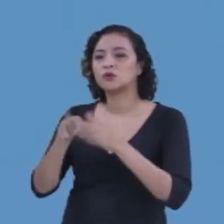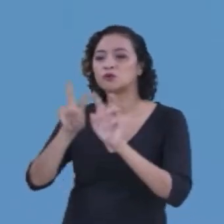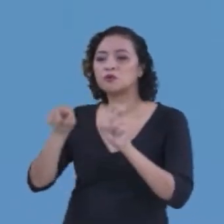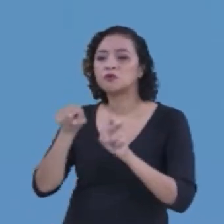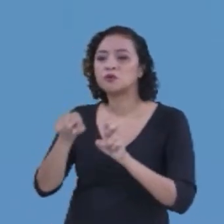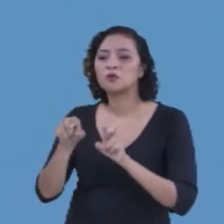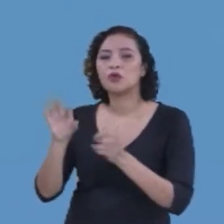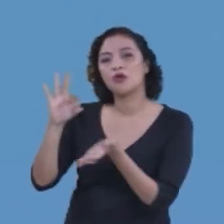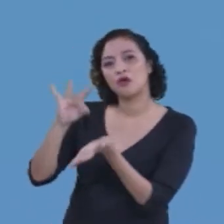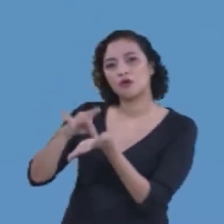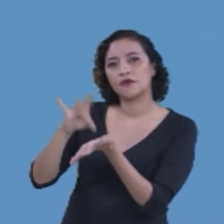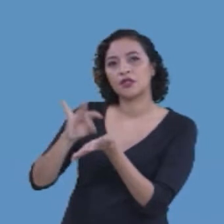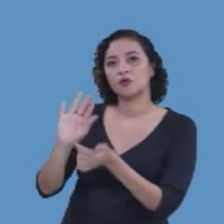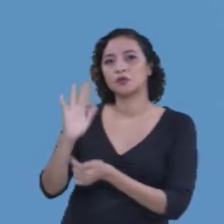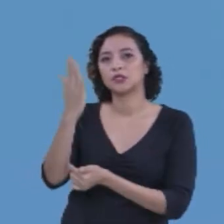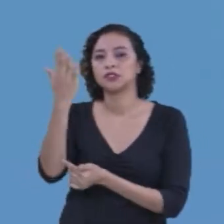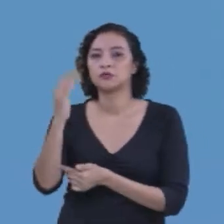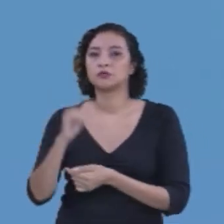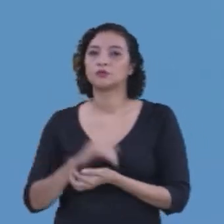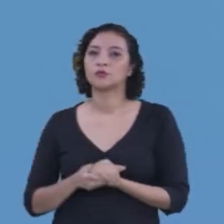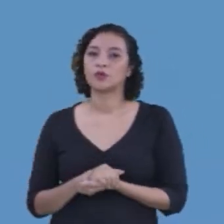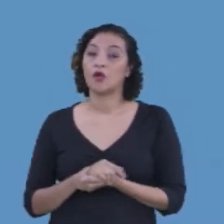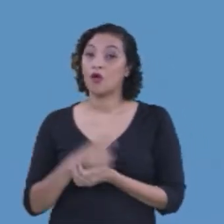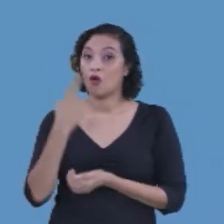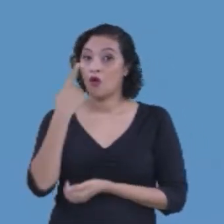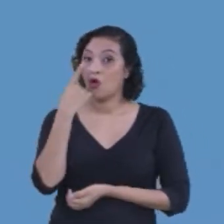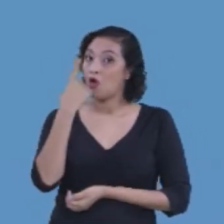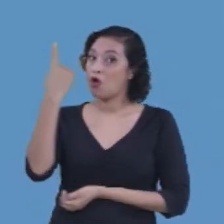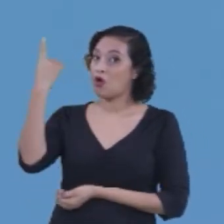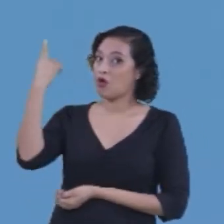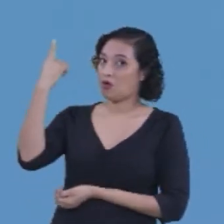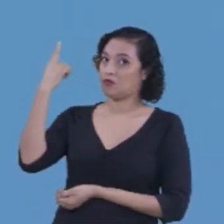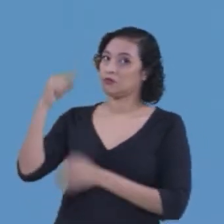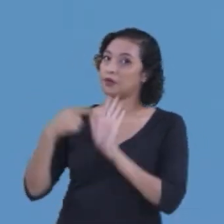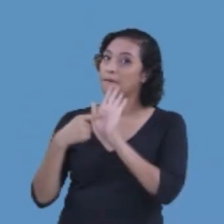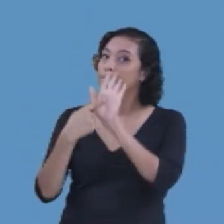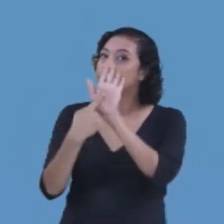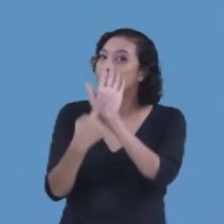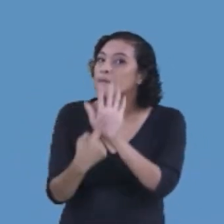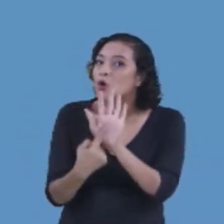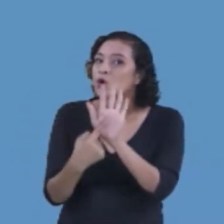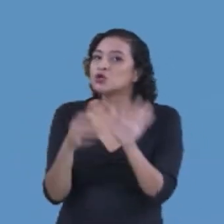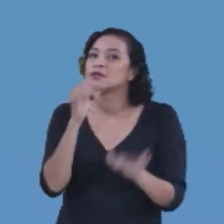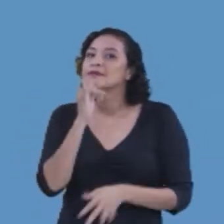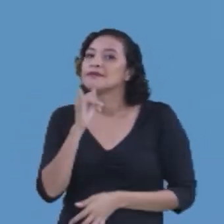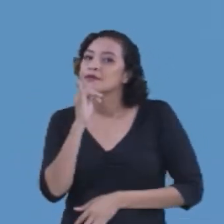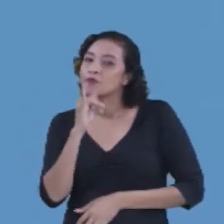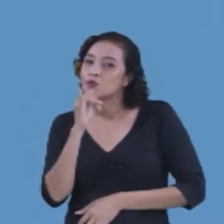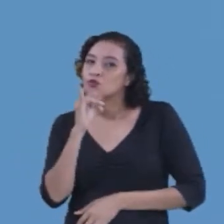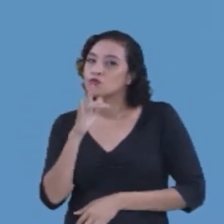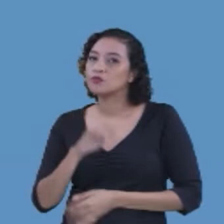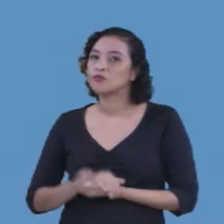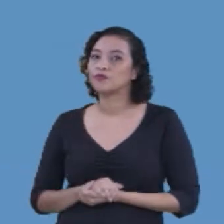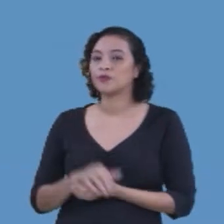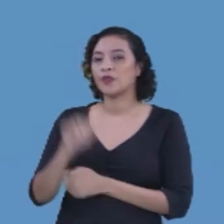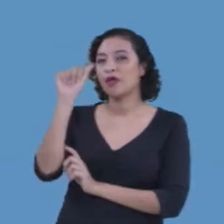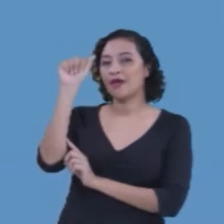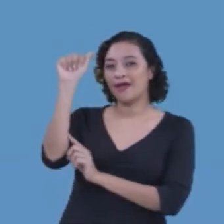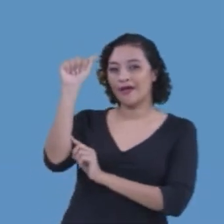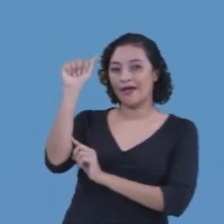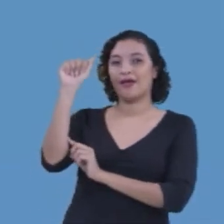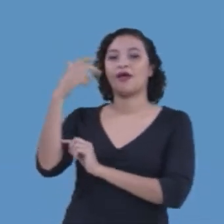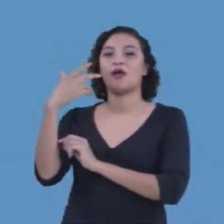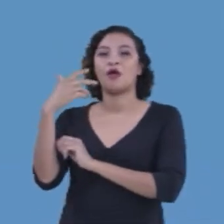Comentado, está em, olha só, aí ele cita aqui algumas situações. Os mandacarus se